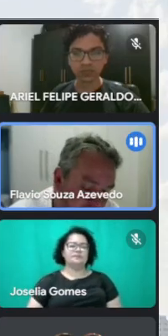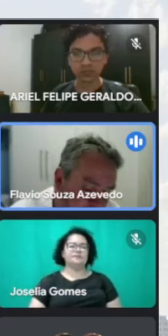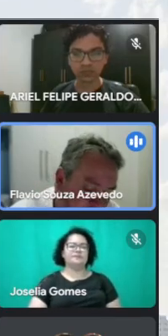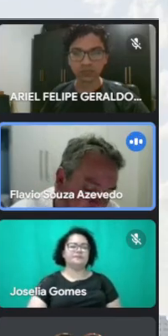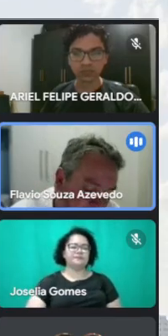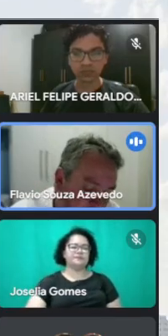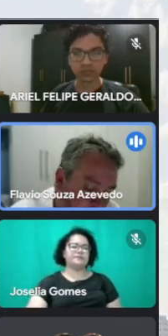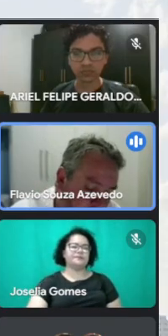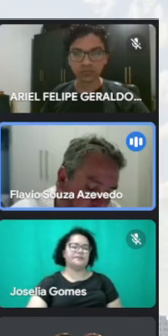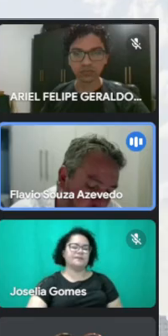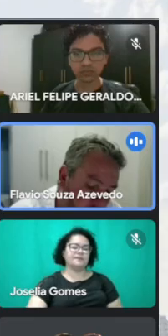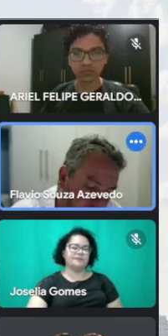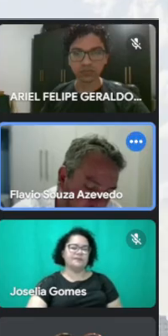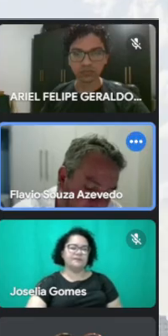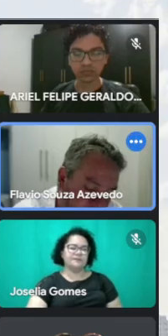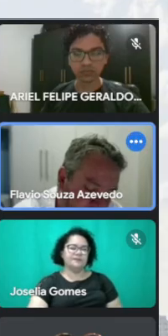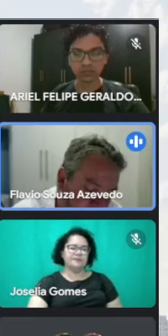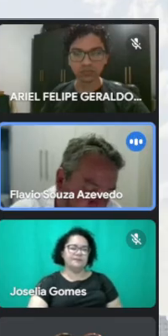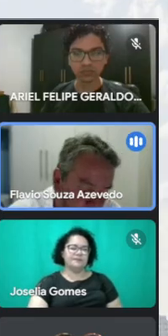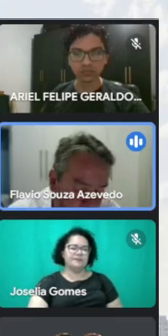a engenharia tem como